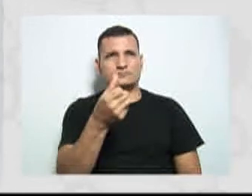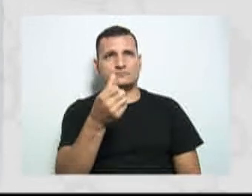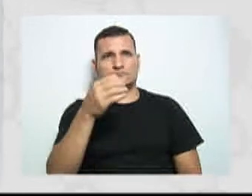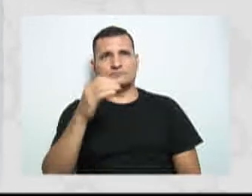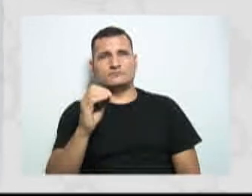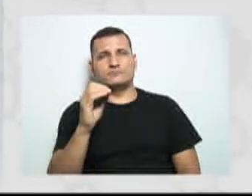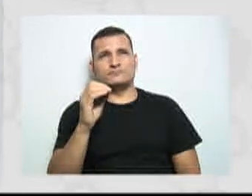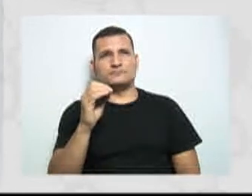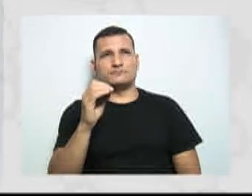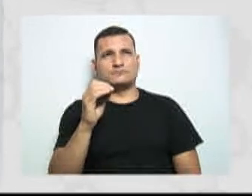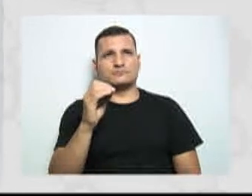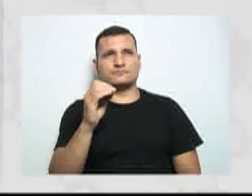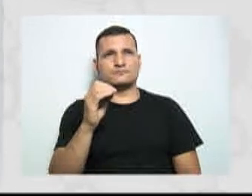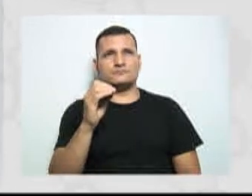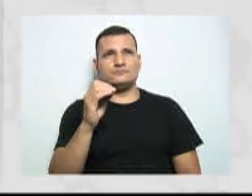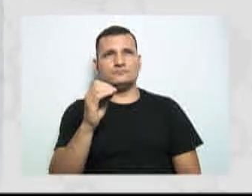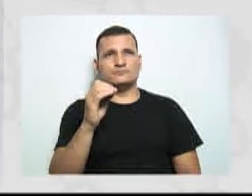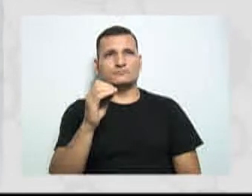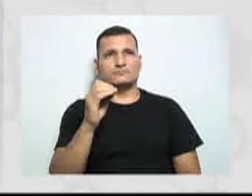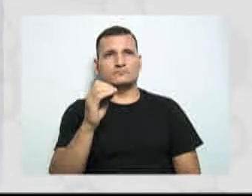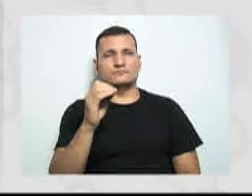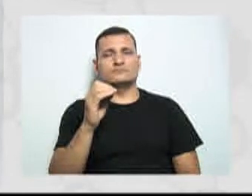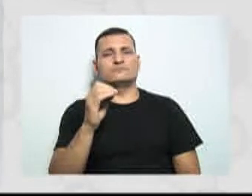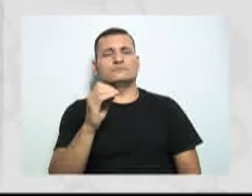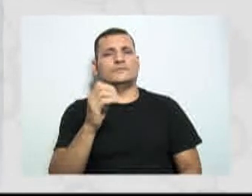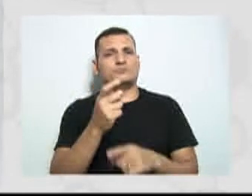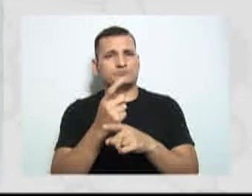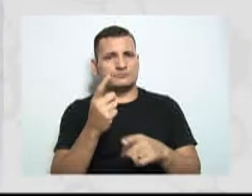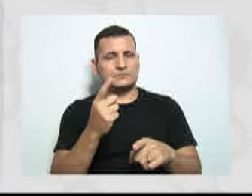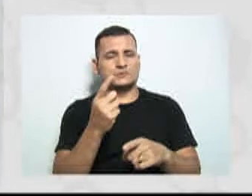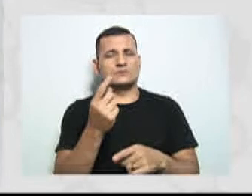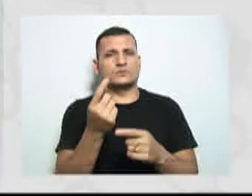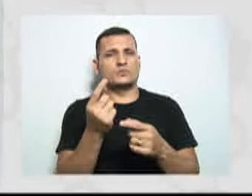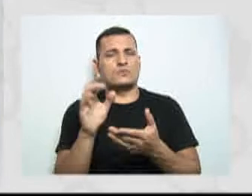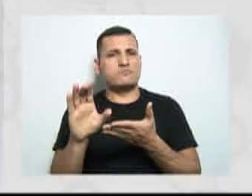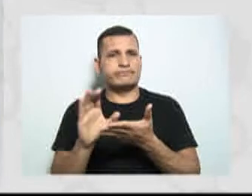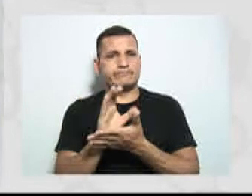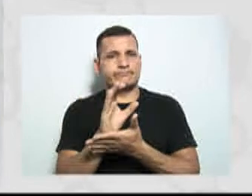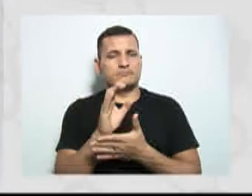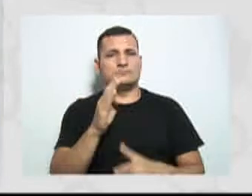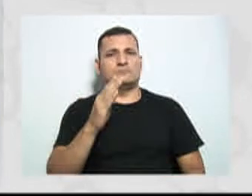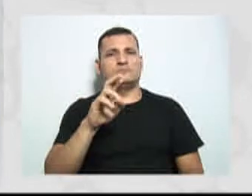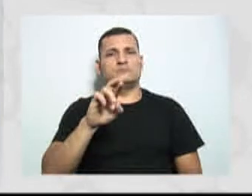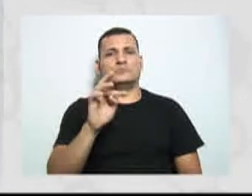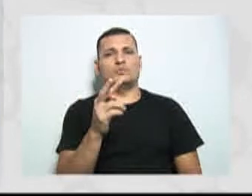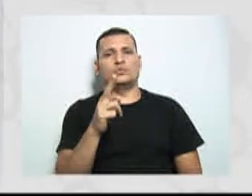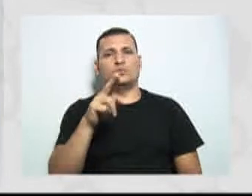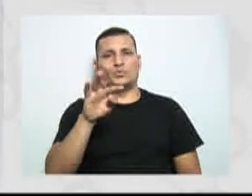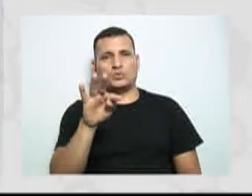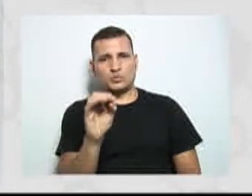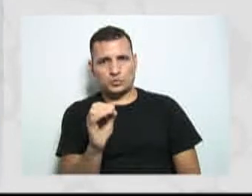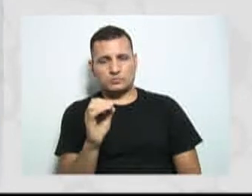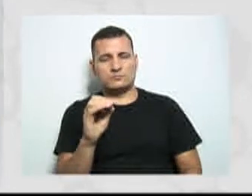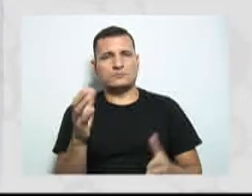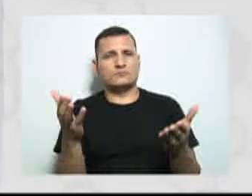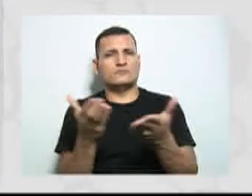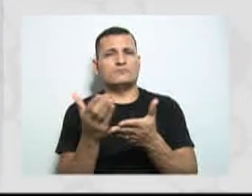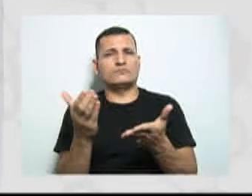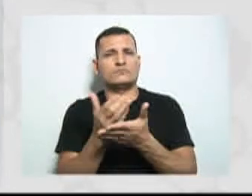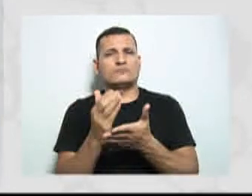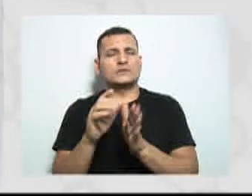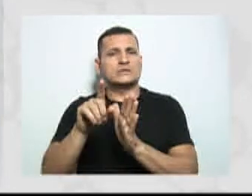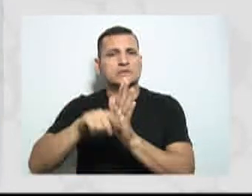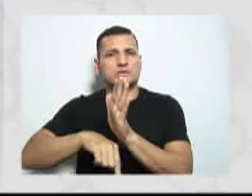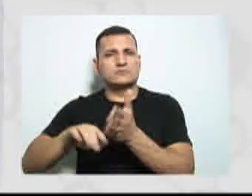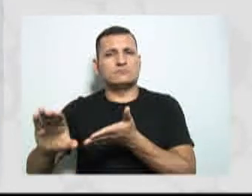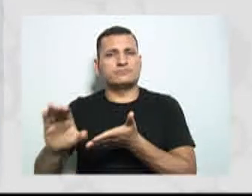6.360, certo? Aí eu achei o meu lucro bruto, agora eu quero achar o meu lucro líquido. Logo, eu faço o quê? Vou